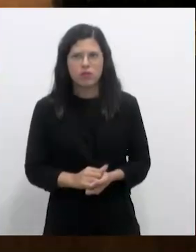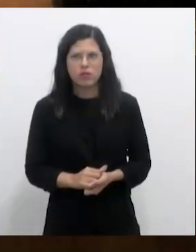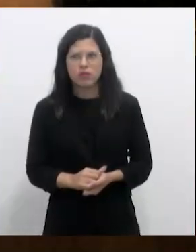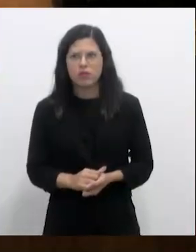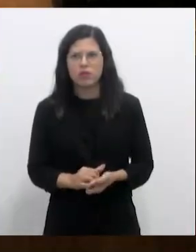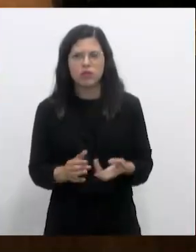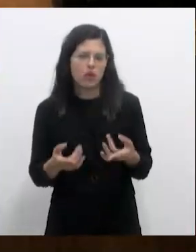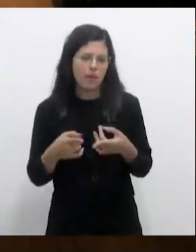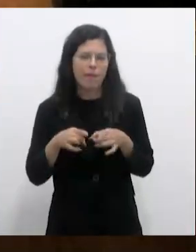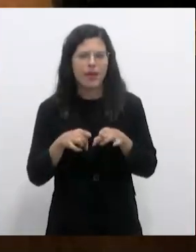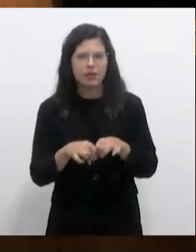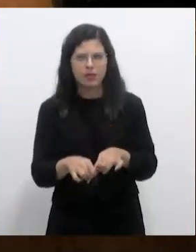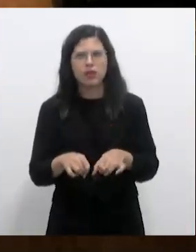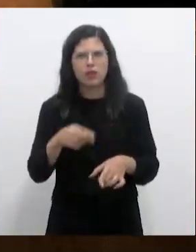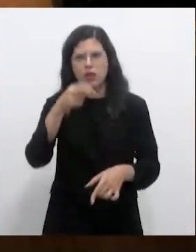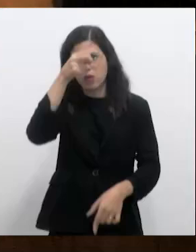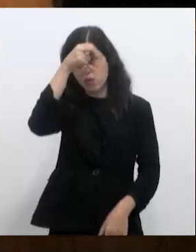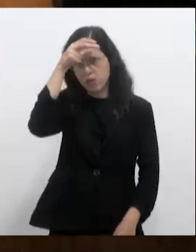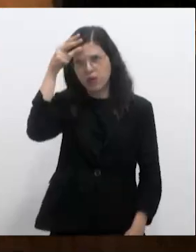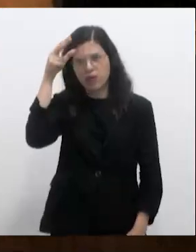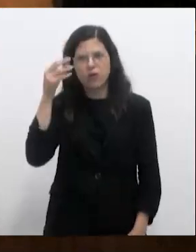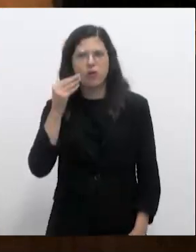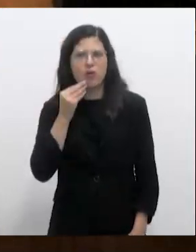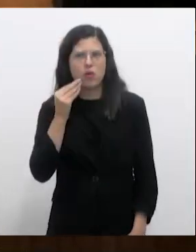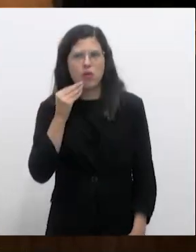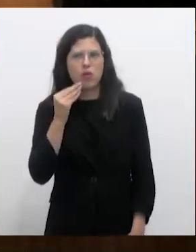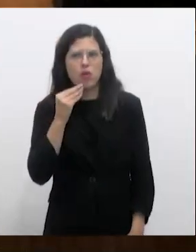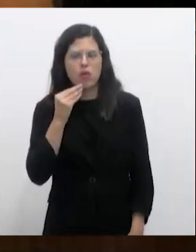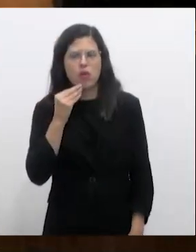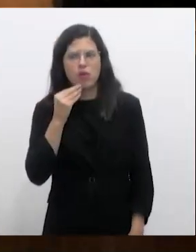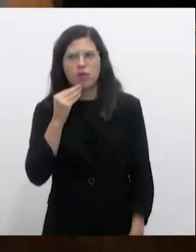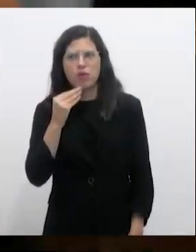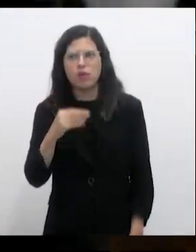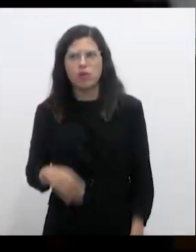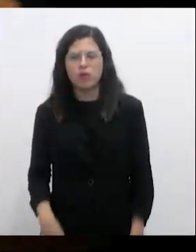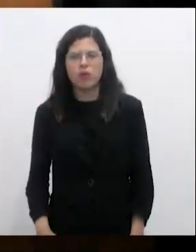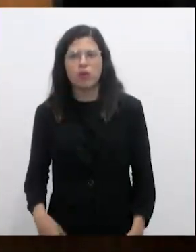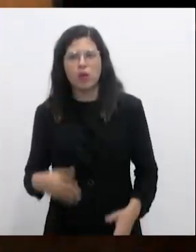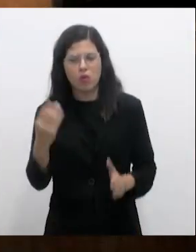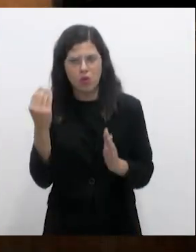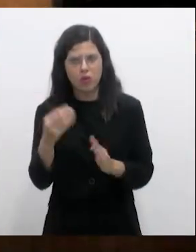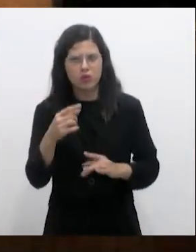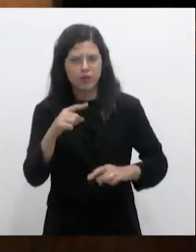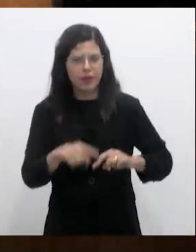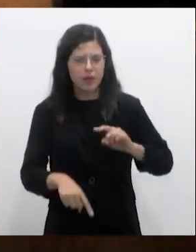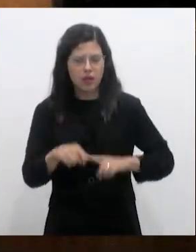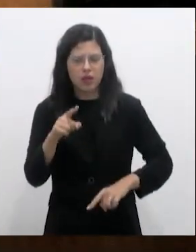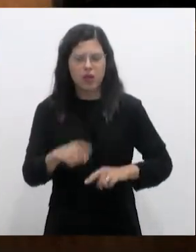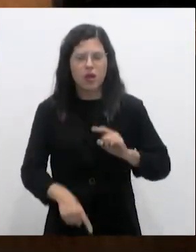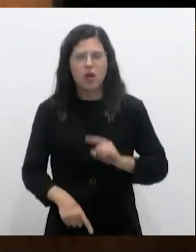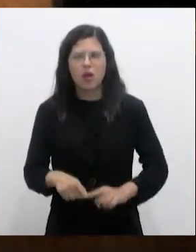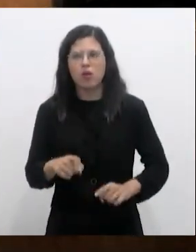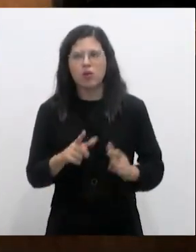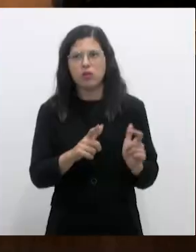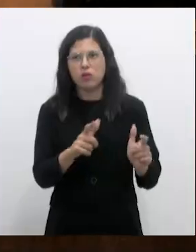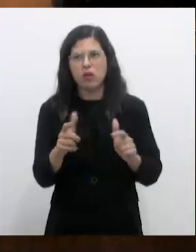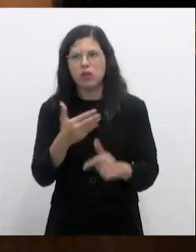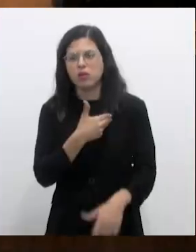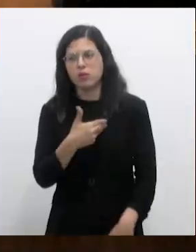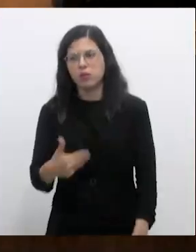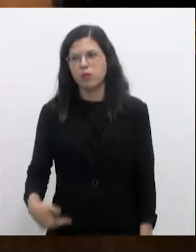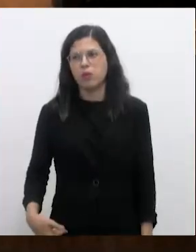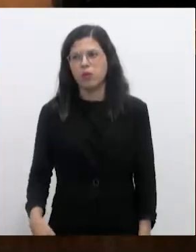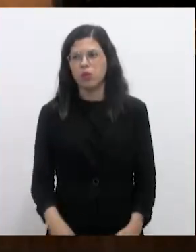convênio com as prefeituras. Claro que você está implantando esse equipamento em ambientes